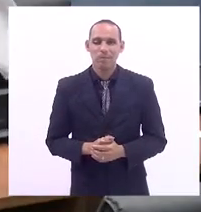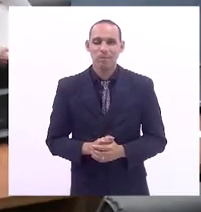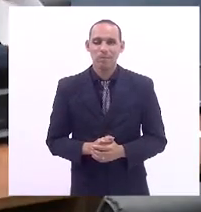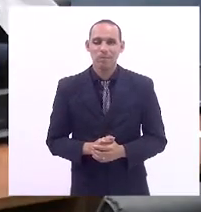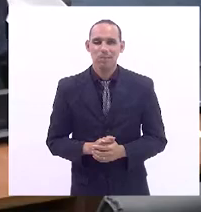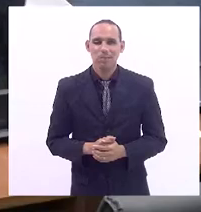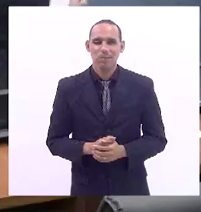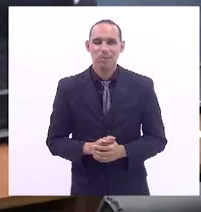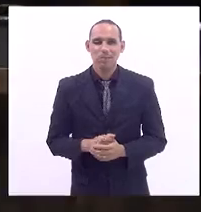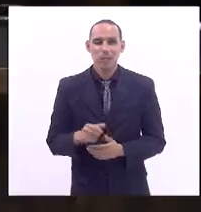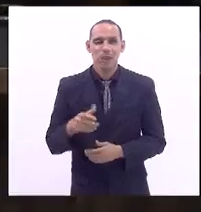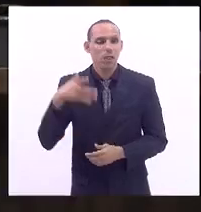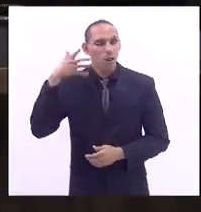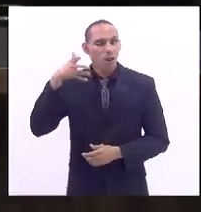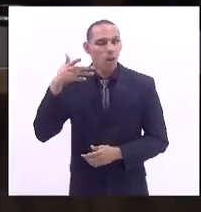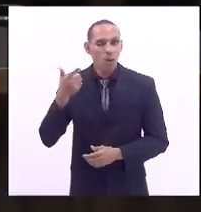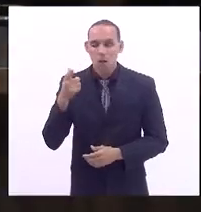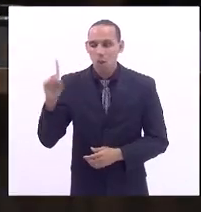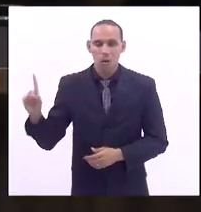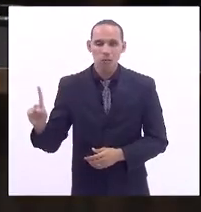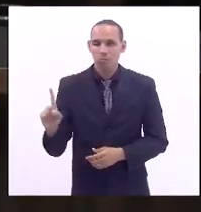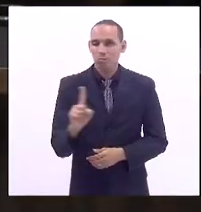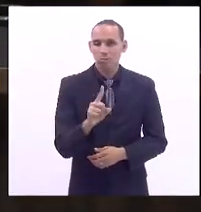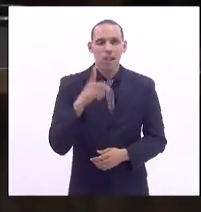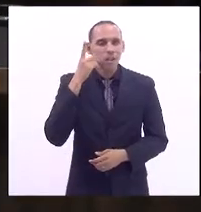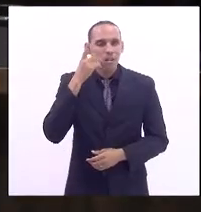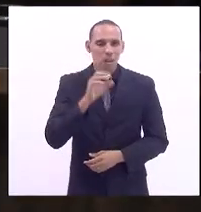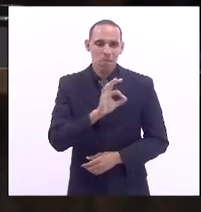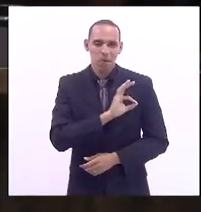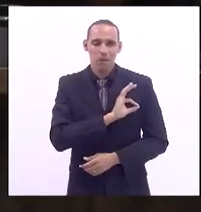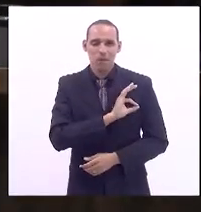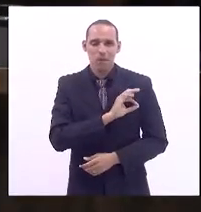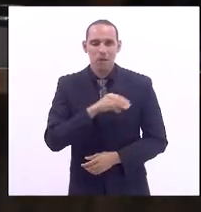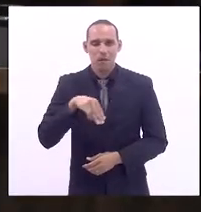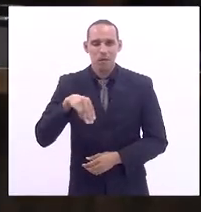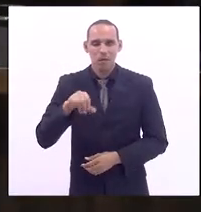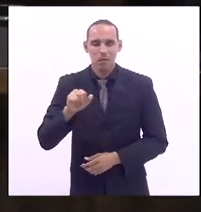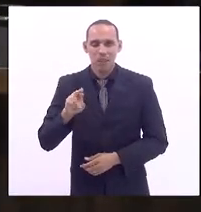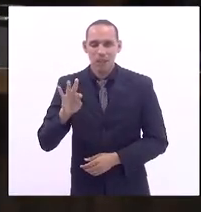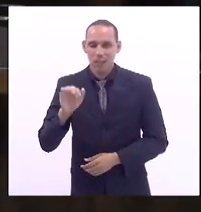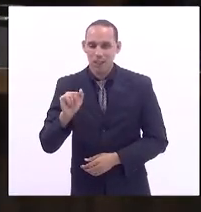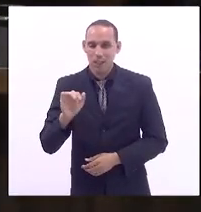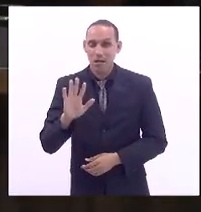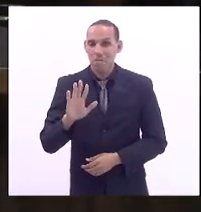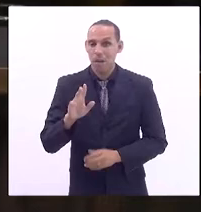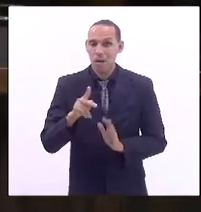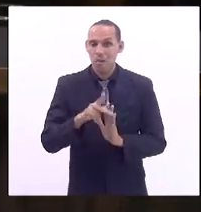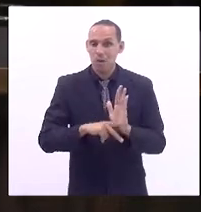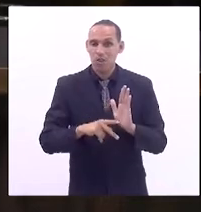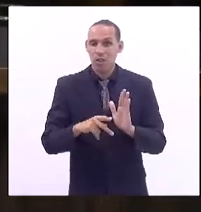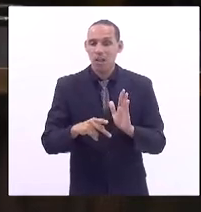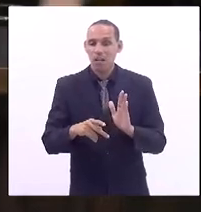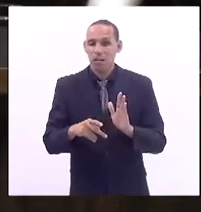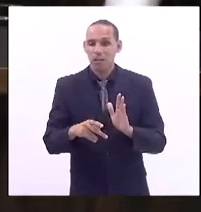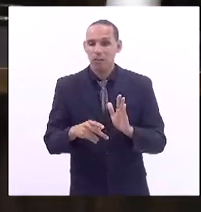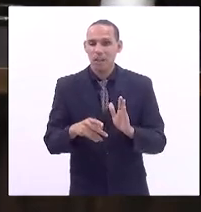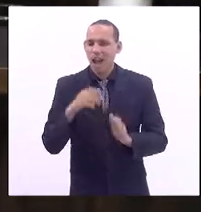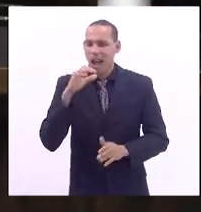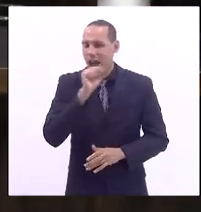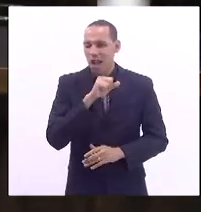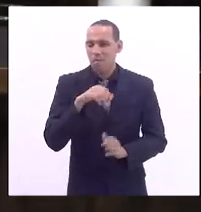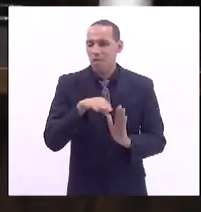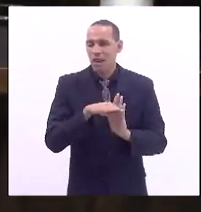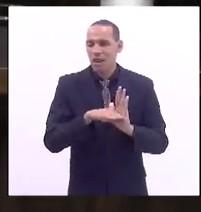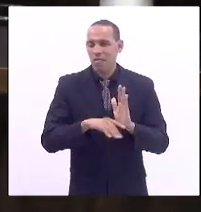eu próximo orador a próxima oradora deputada Martha Rocha mas de pronta esse projeto não virá tão rápida